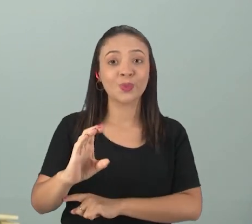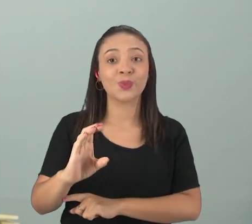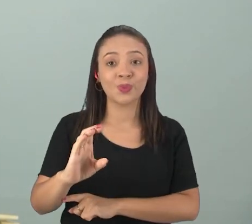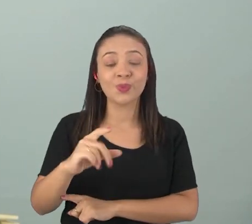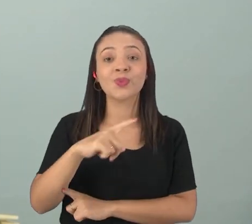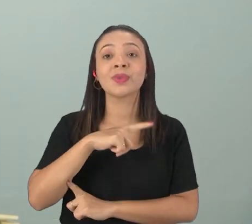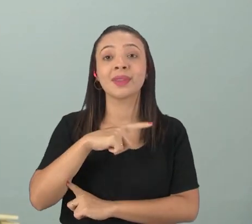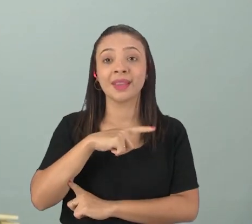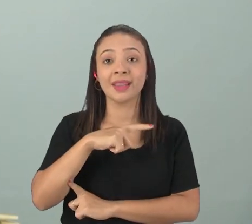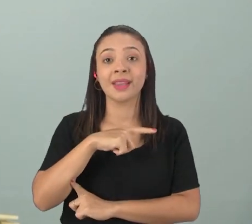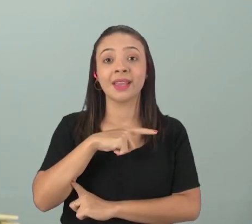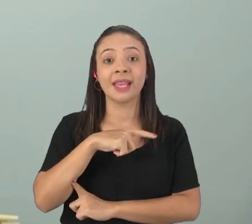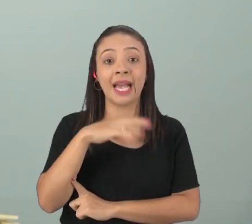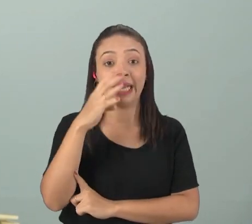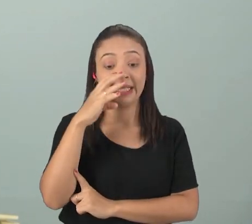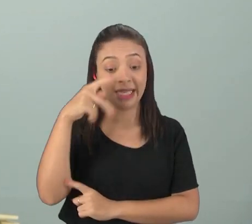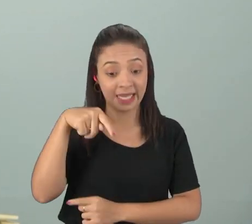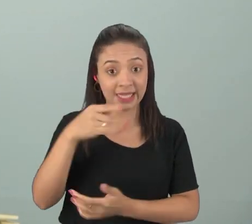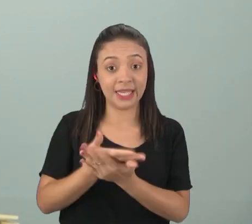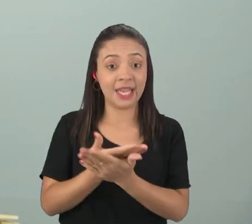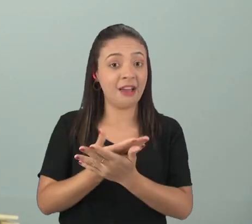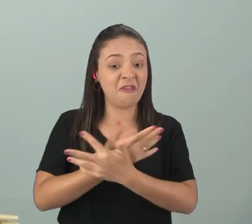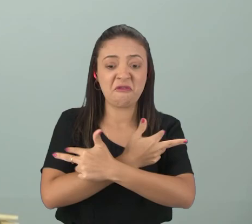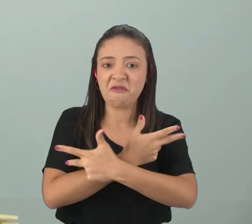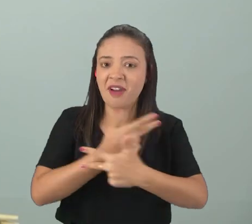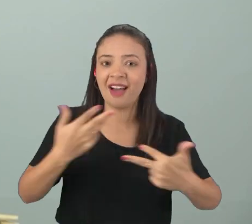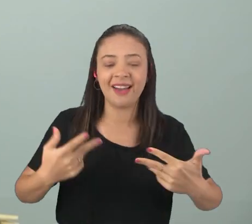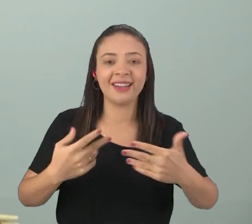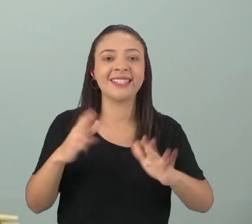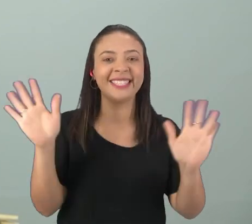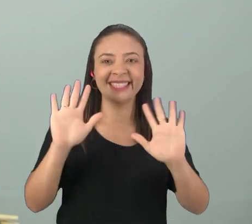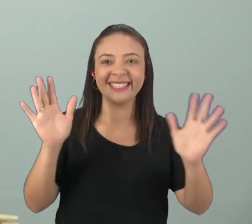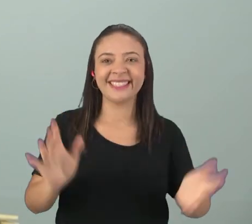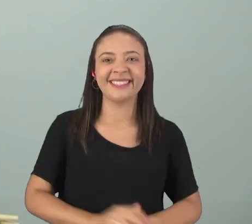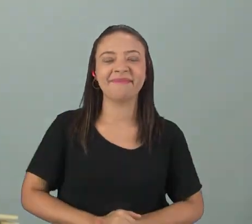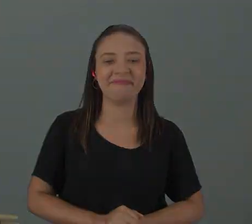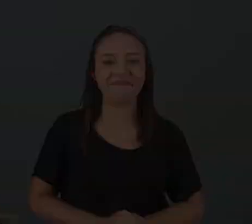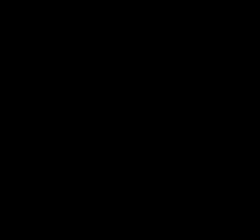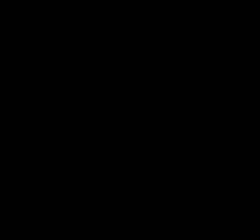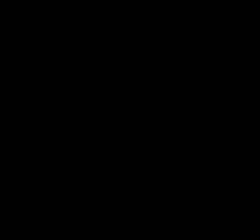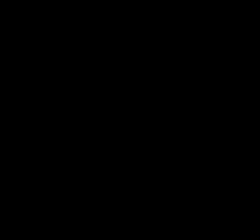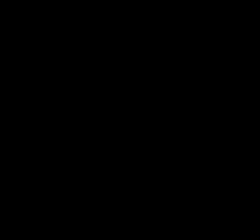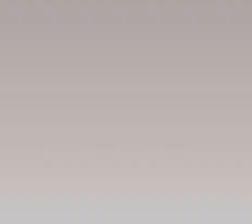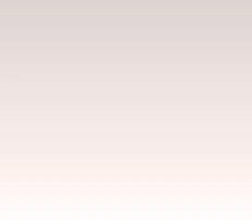Eduque. Lá você vai poder rever essas aulas quantas vezes desejar. Até mais!